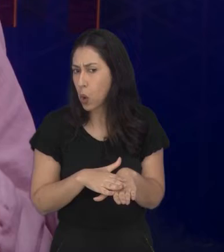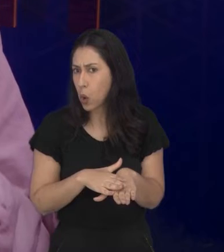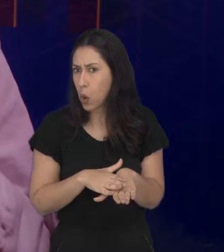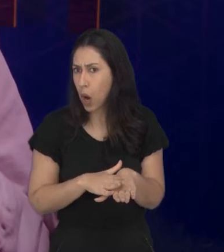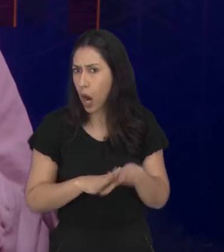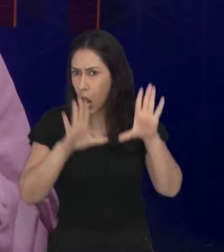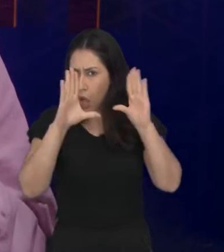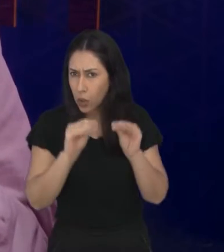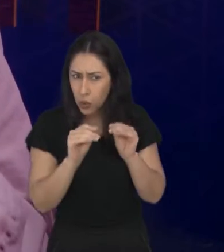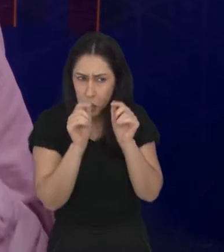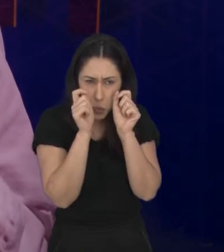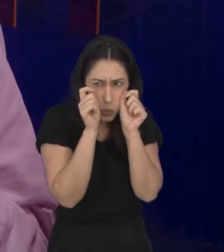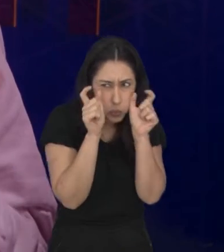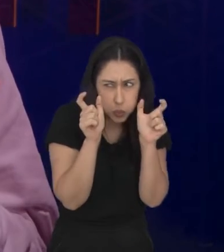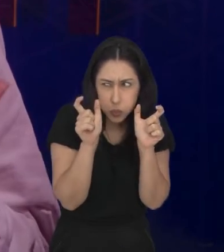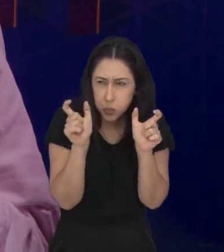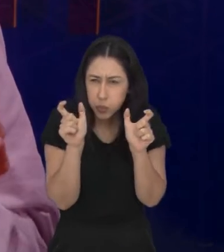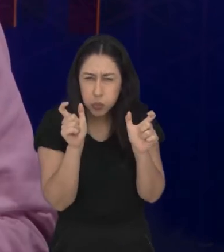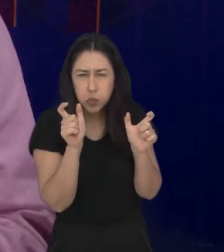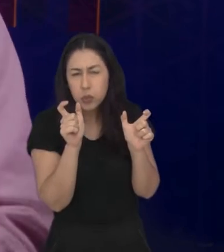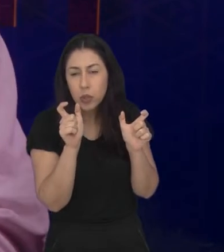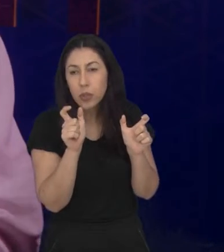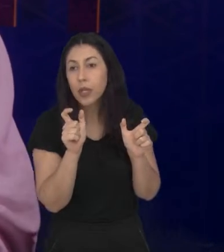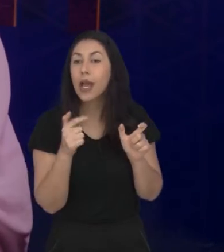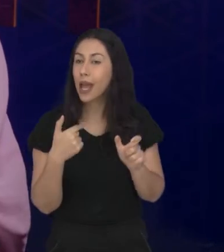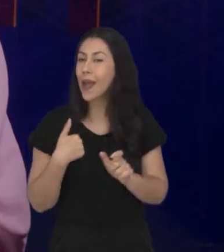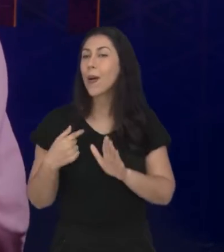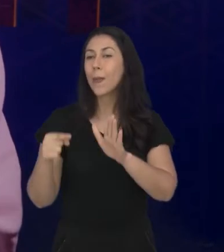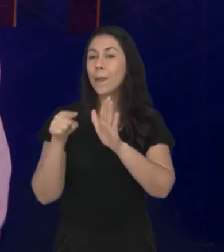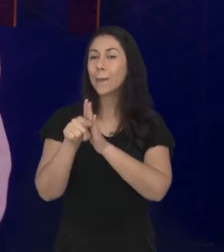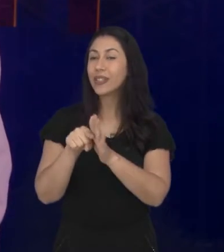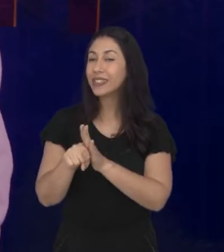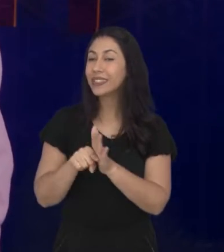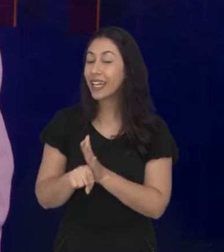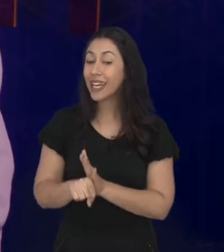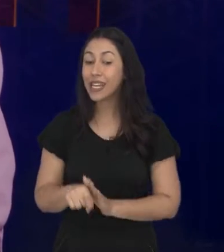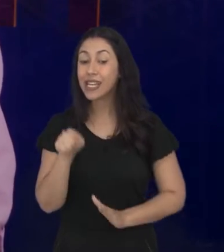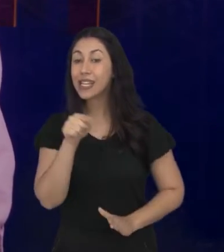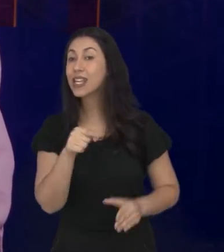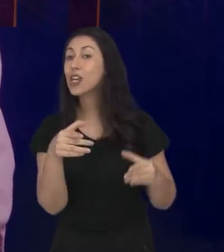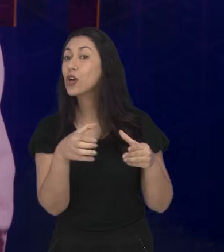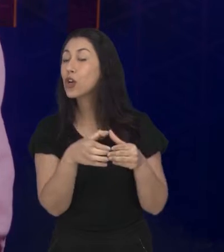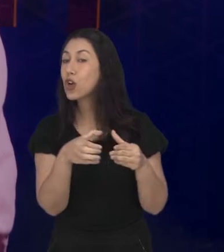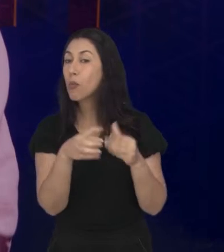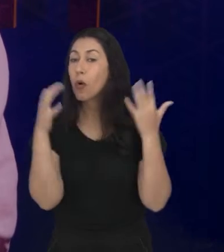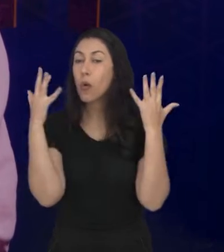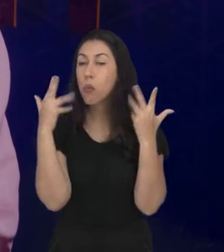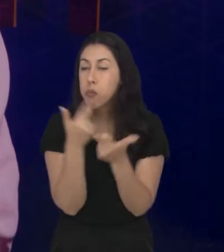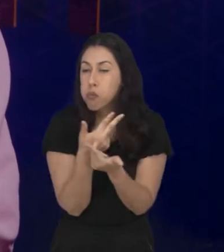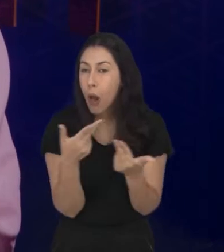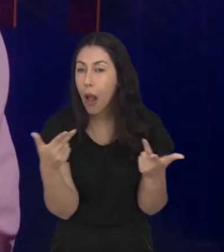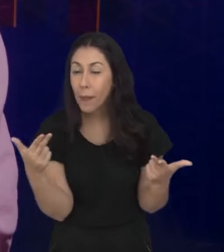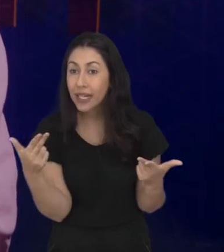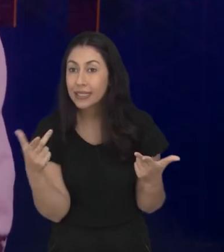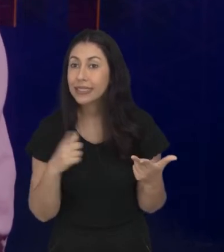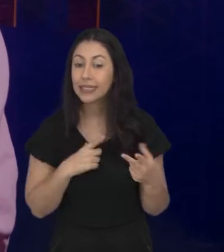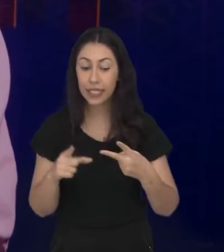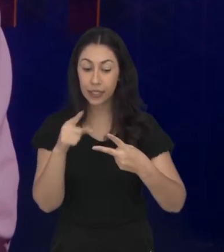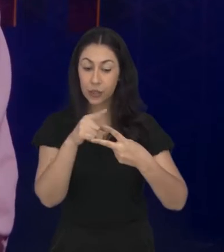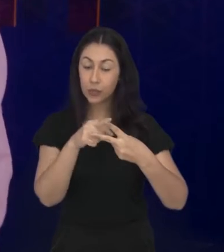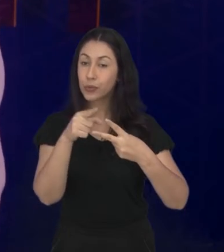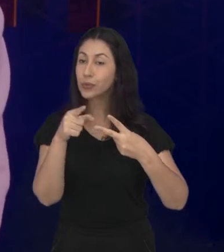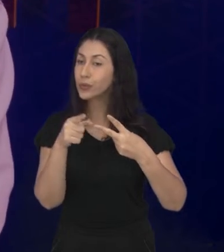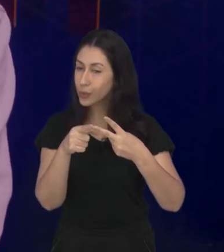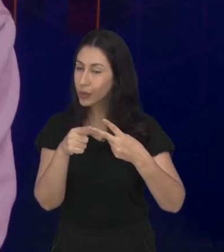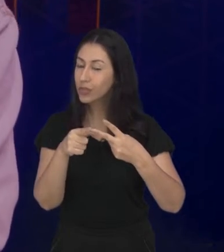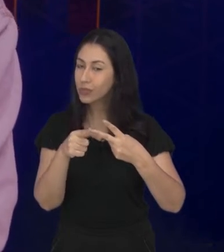os animais que têm hábitos noturnos, eu dei uma pesquisada e são 2 motivos principalmente da cadeia evolutiva